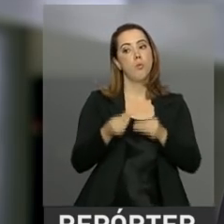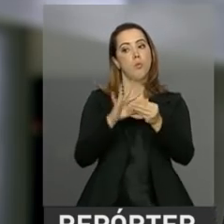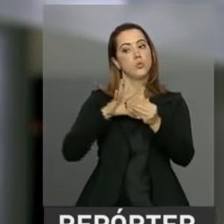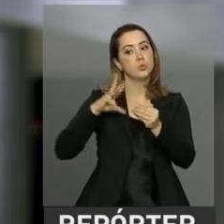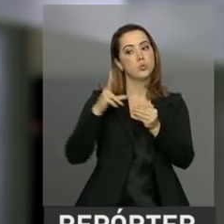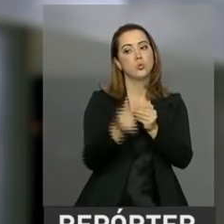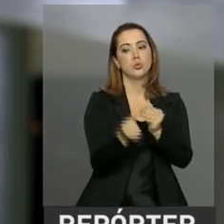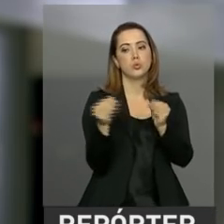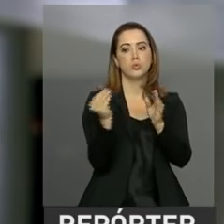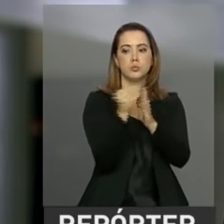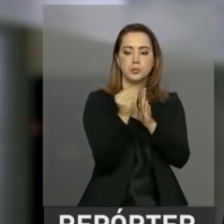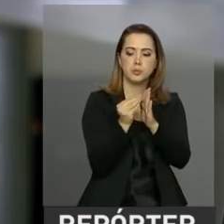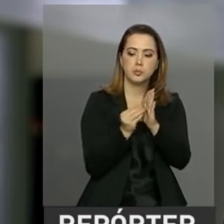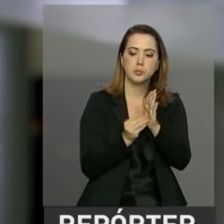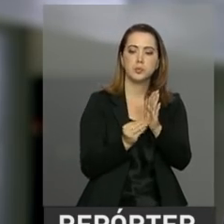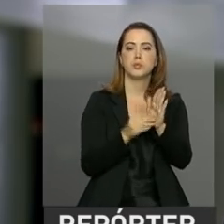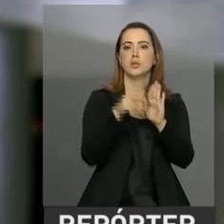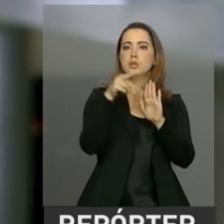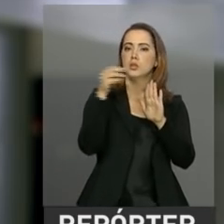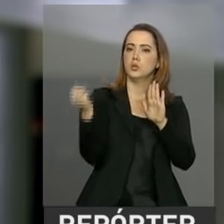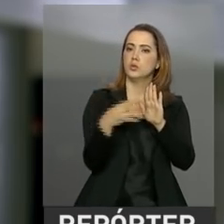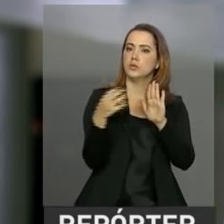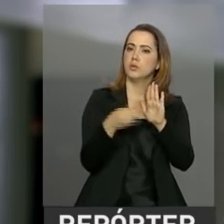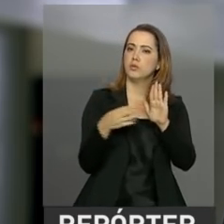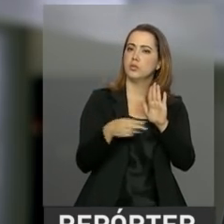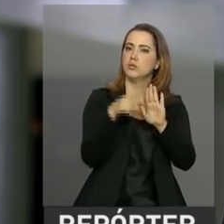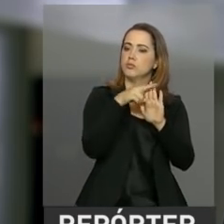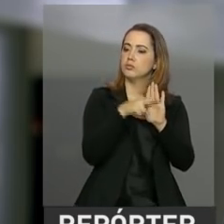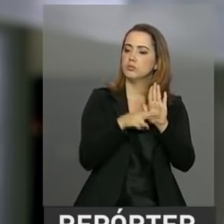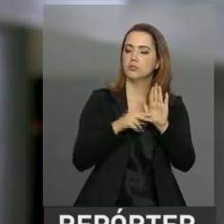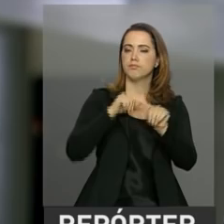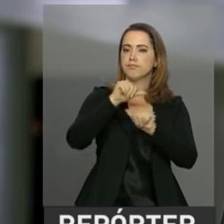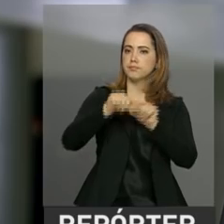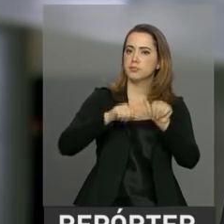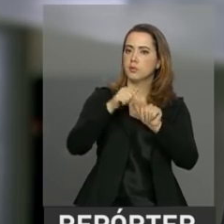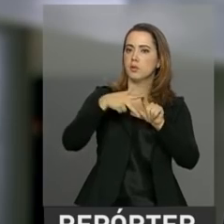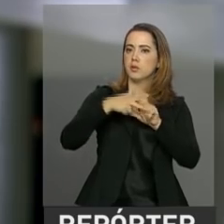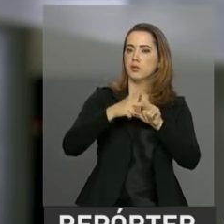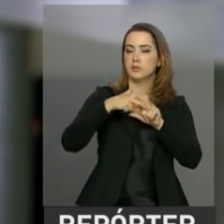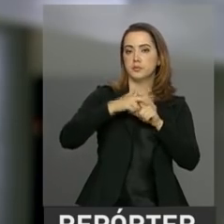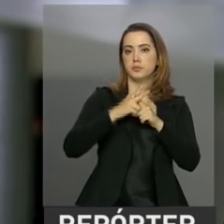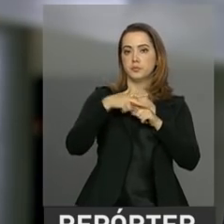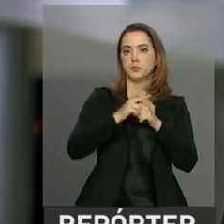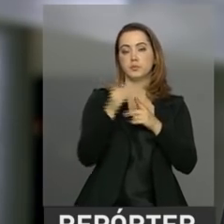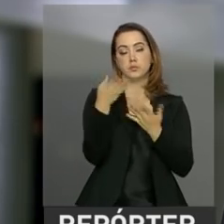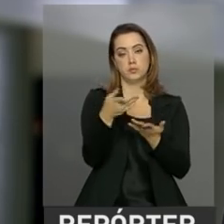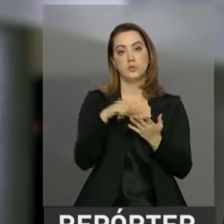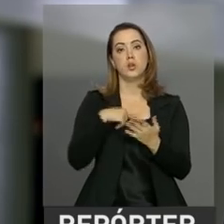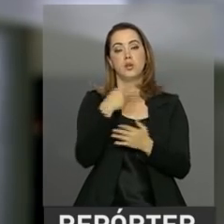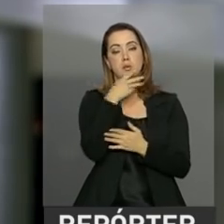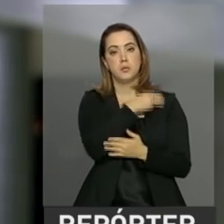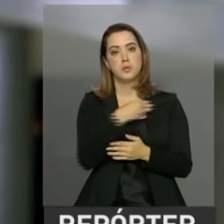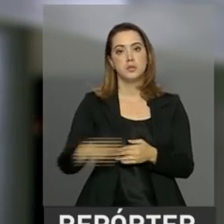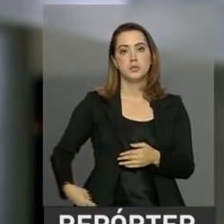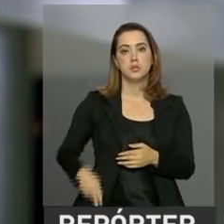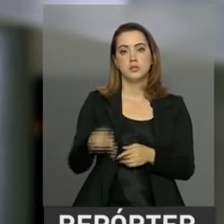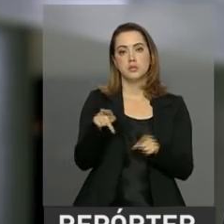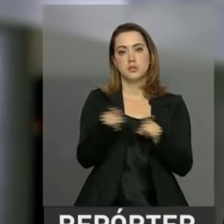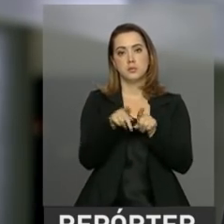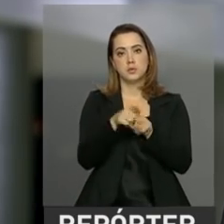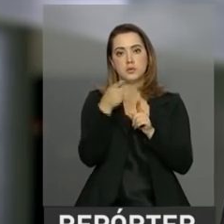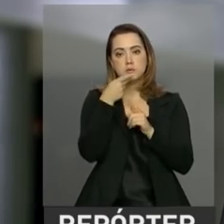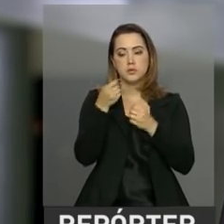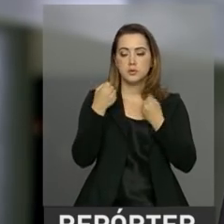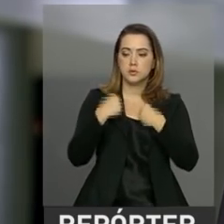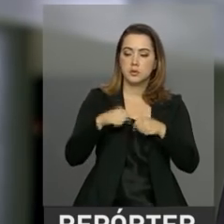inteira com todas as mudanças sugeridas. O ministro também disse que o governo vai fazer durante todo o processo uma campanha